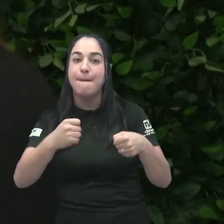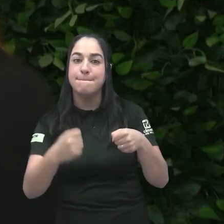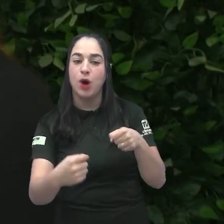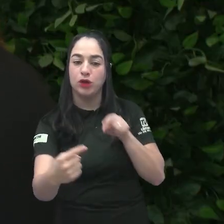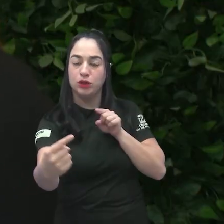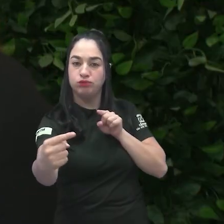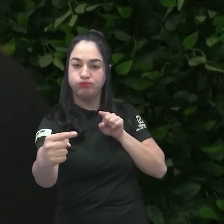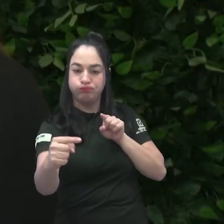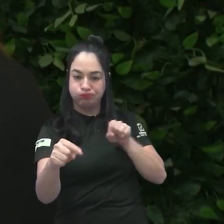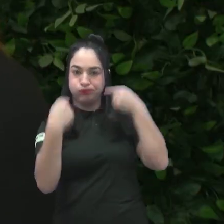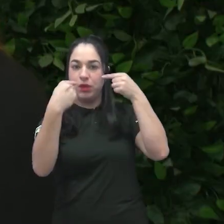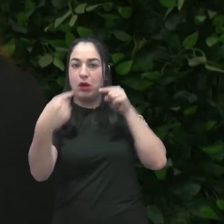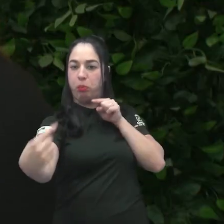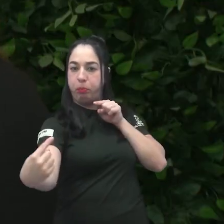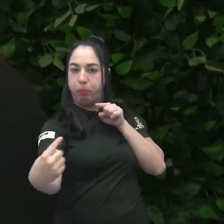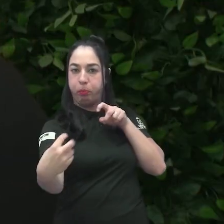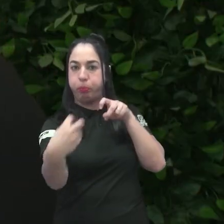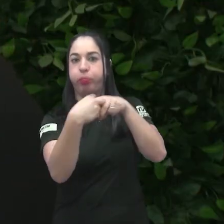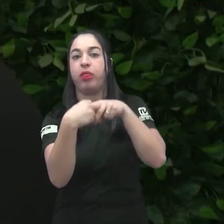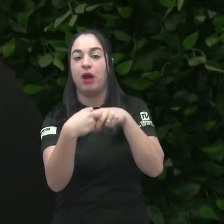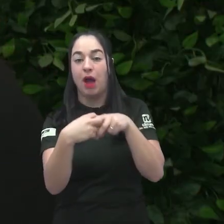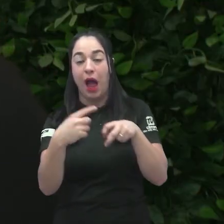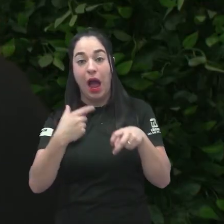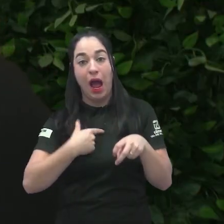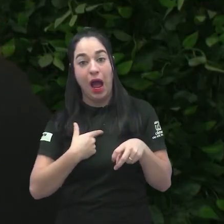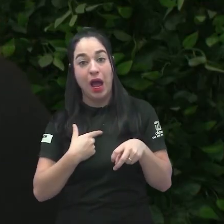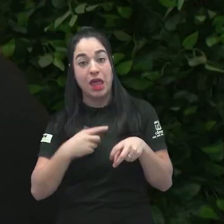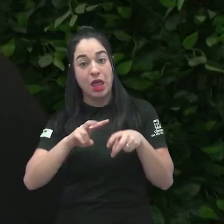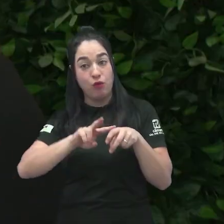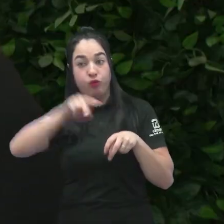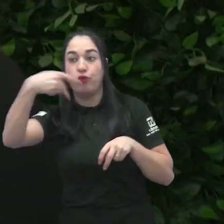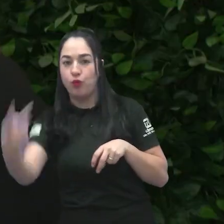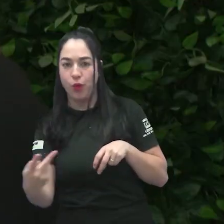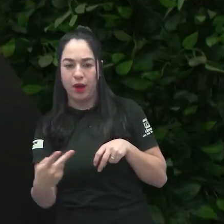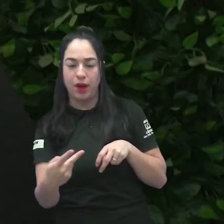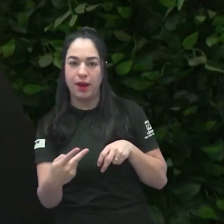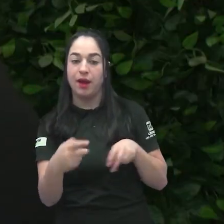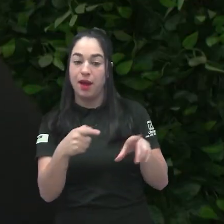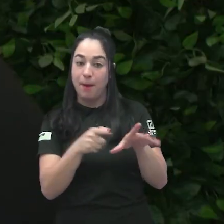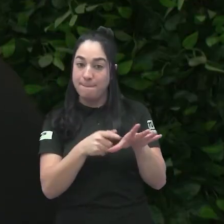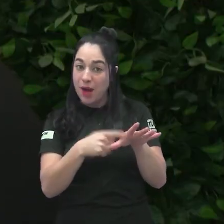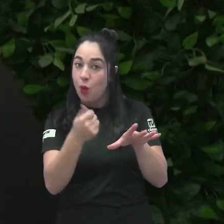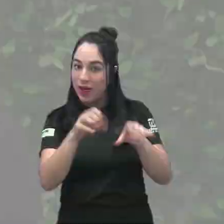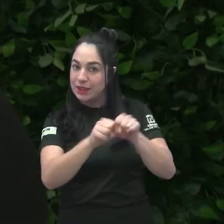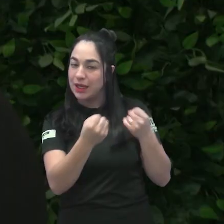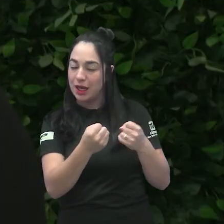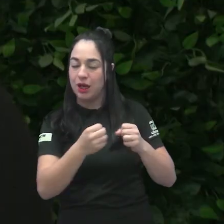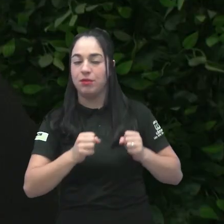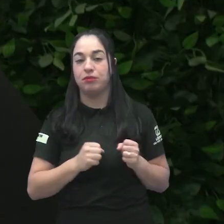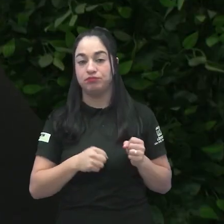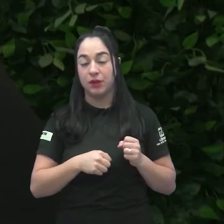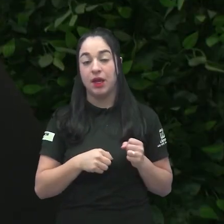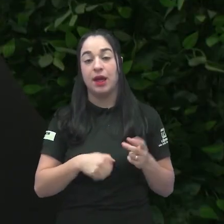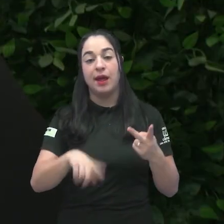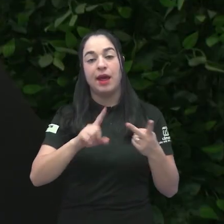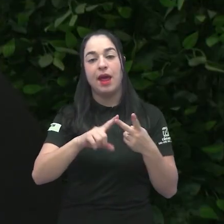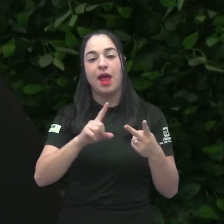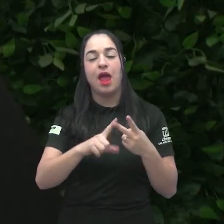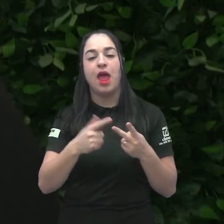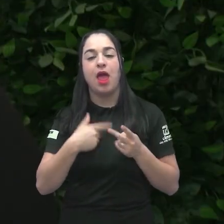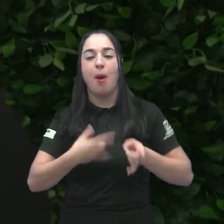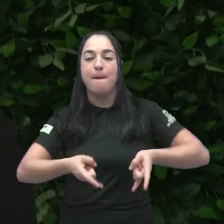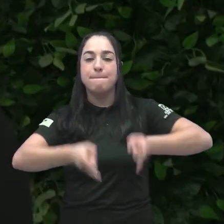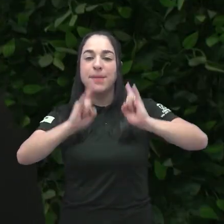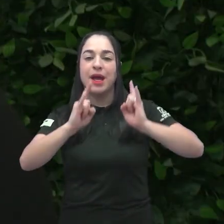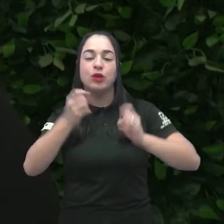na contramão e me atingiu em cheio, eu voei, quase quebrei o pé, fui parar no hospital. Um acidente mais recente que aconteceu